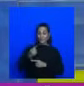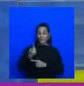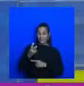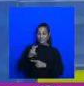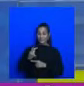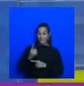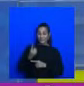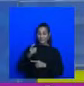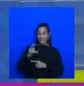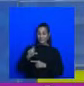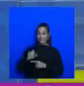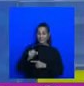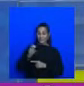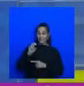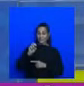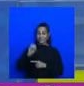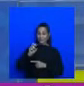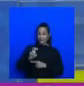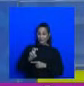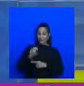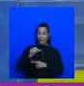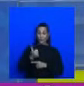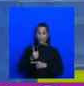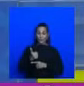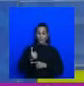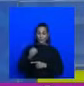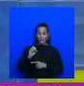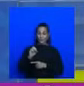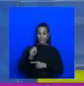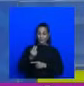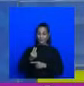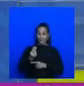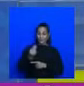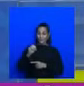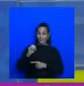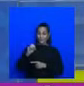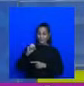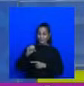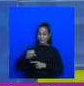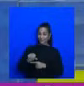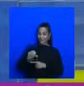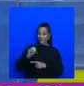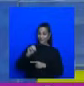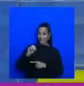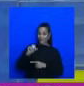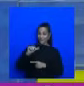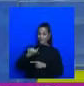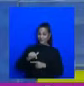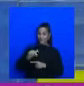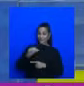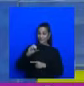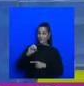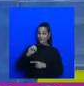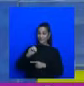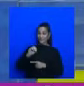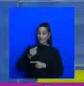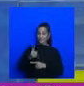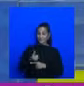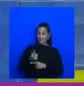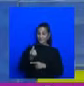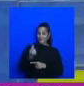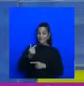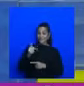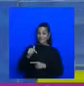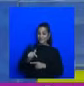foram 15, 19, 05, 11, 02, 09,